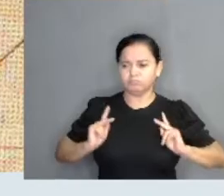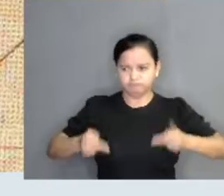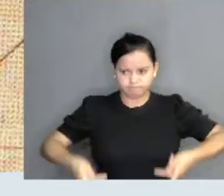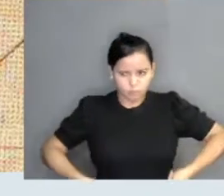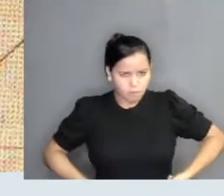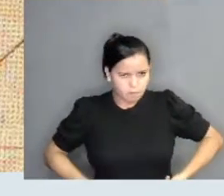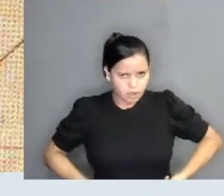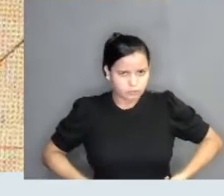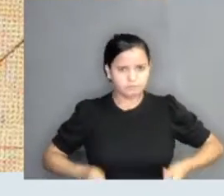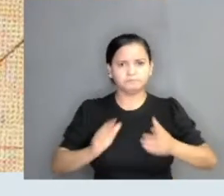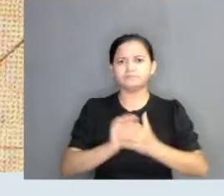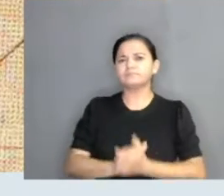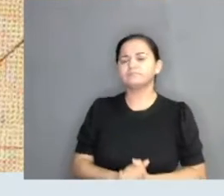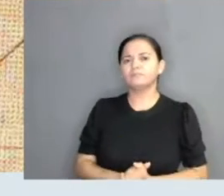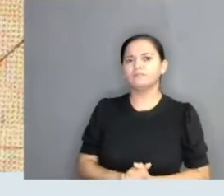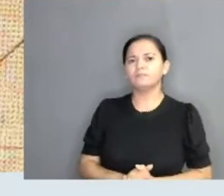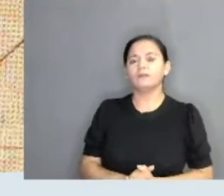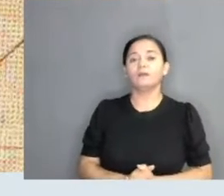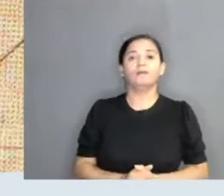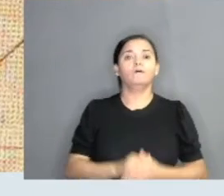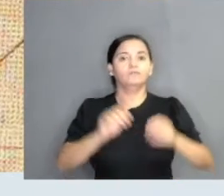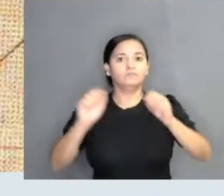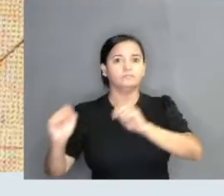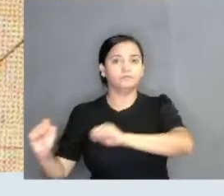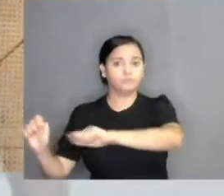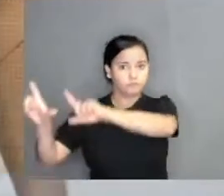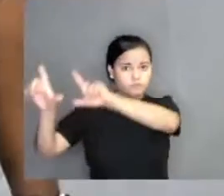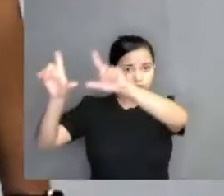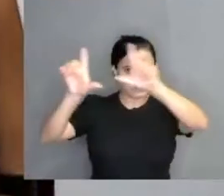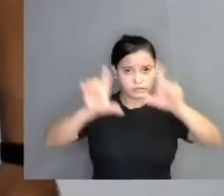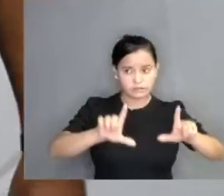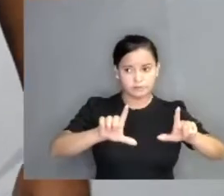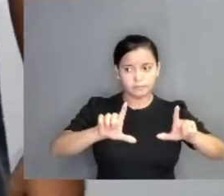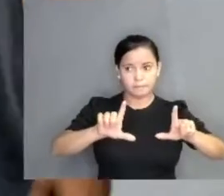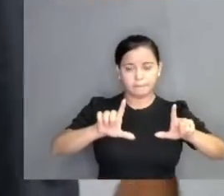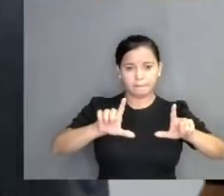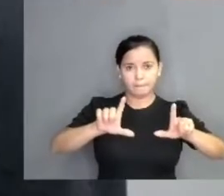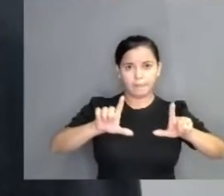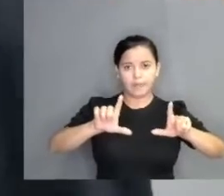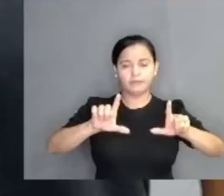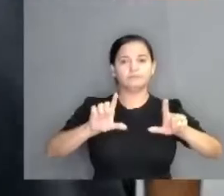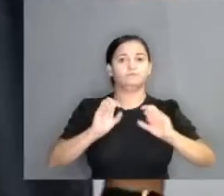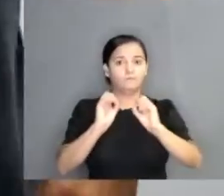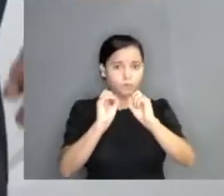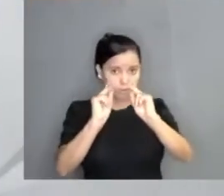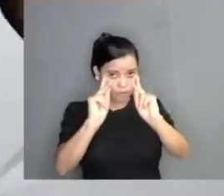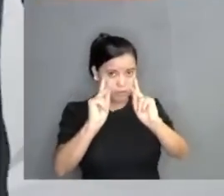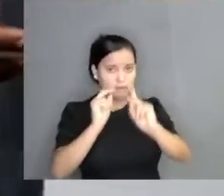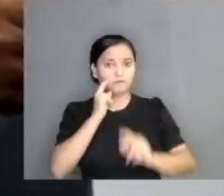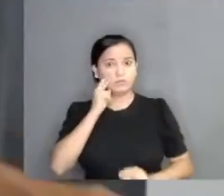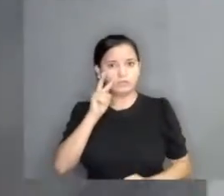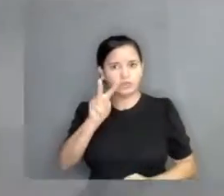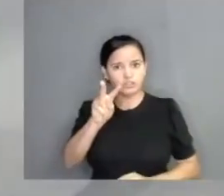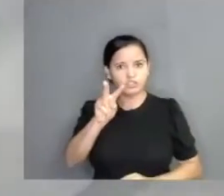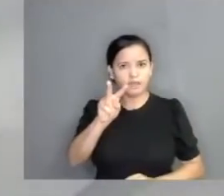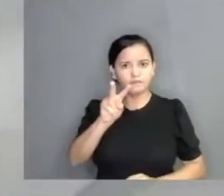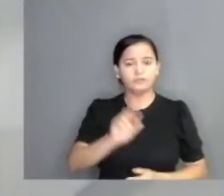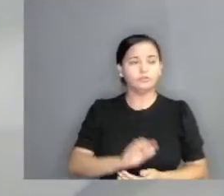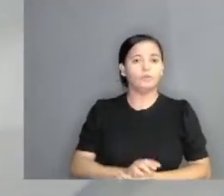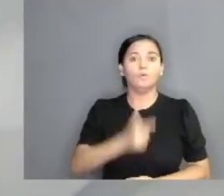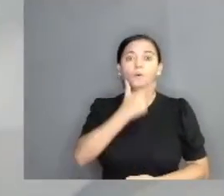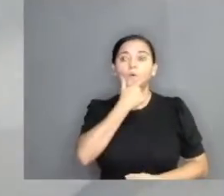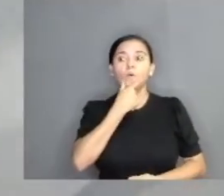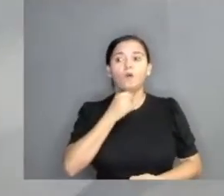construções. Tá? Vamos voltar para o slide. Ok, vocês já viram o homem